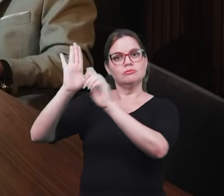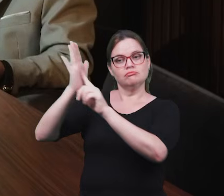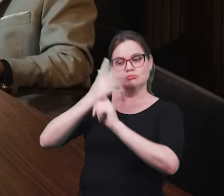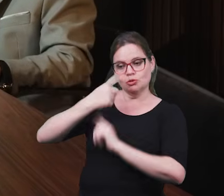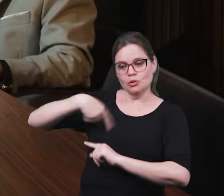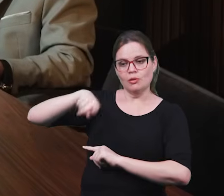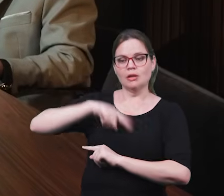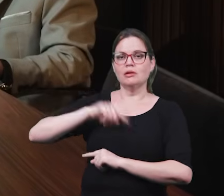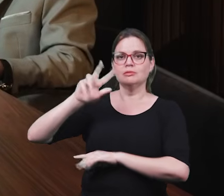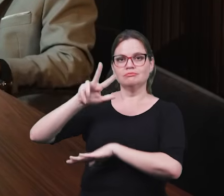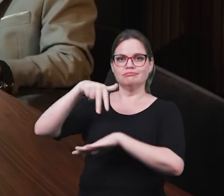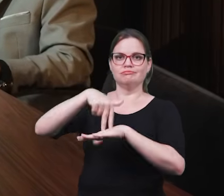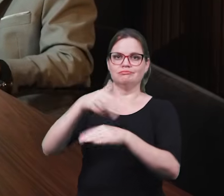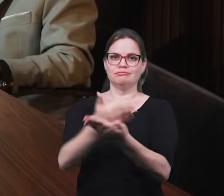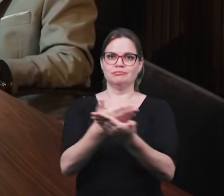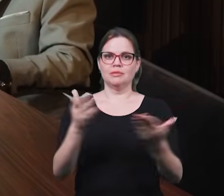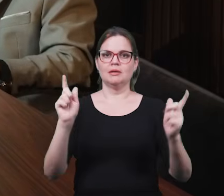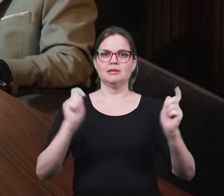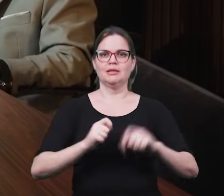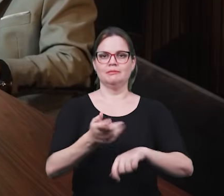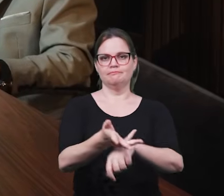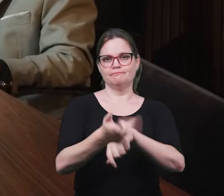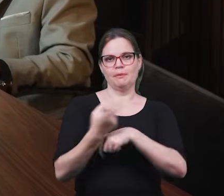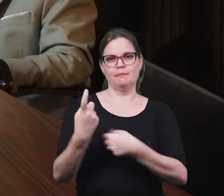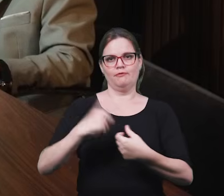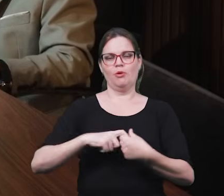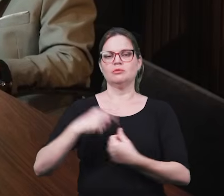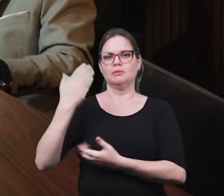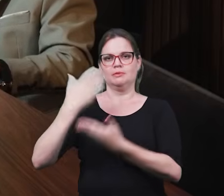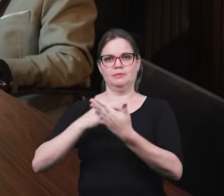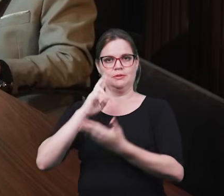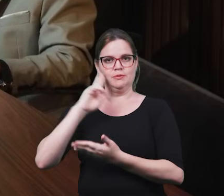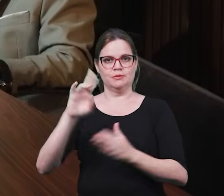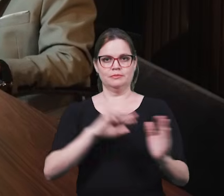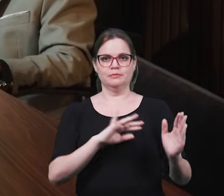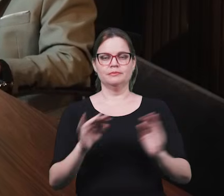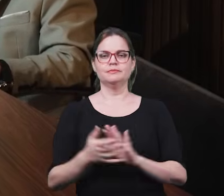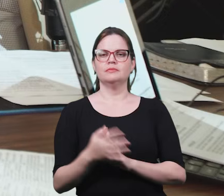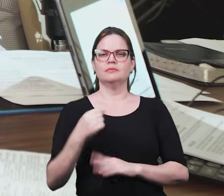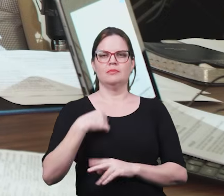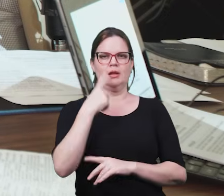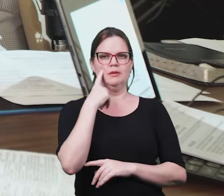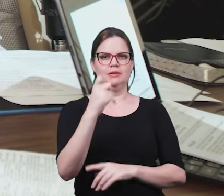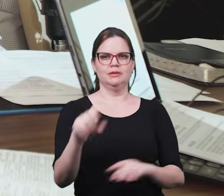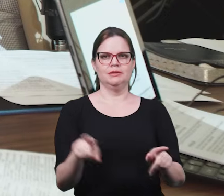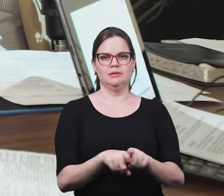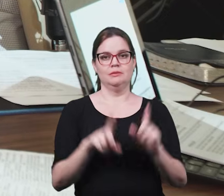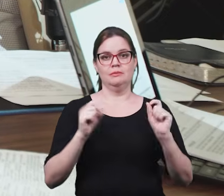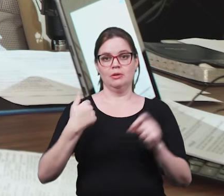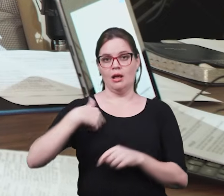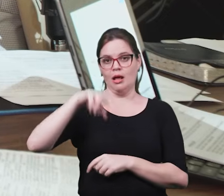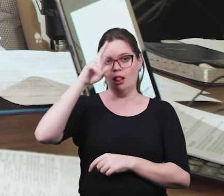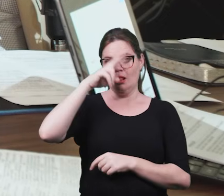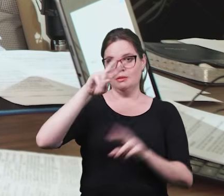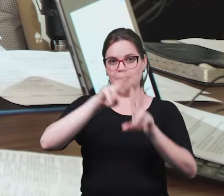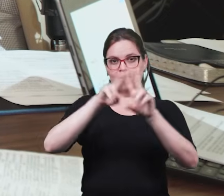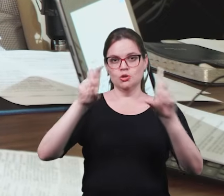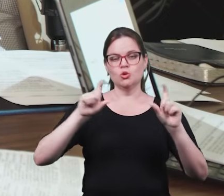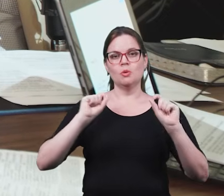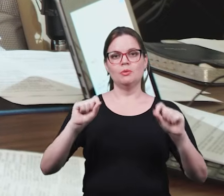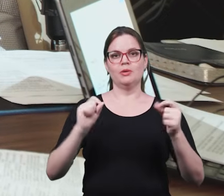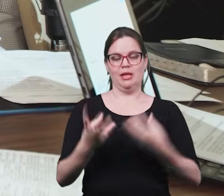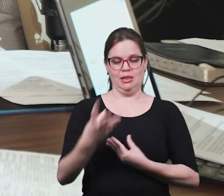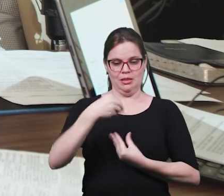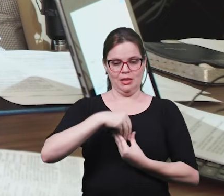palavra que veio como resgate para a vida do homem. Interessante, né, Fábio, lembrar essa dualidade que o